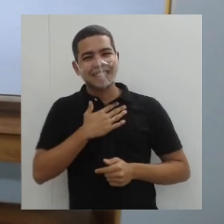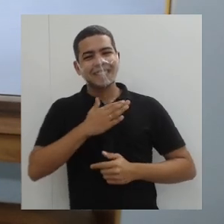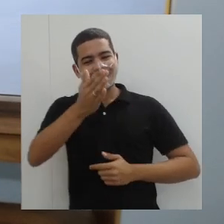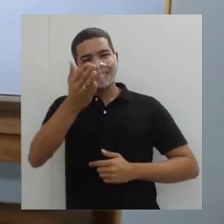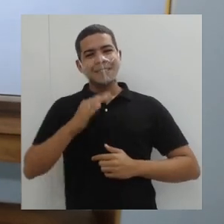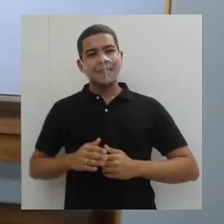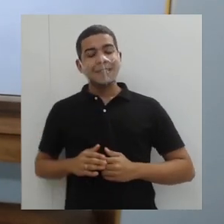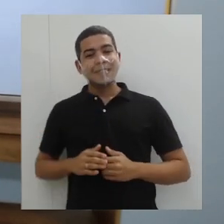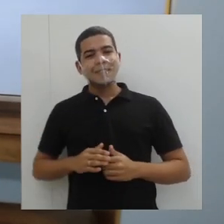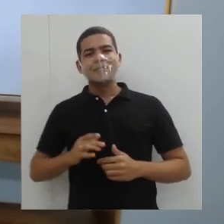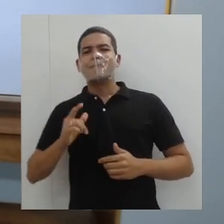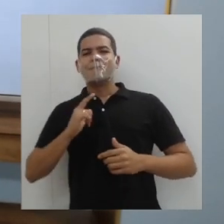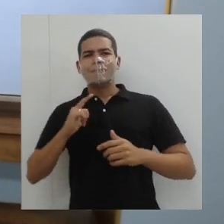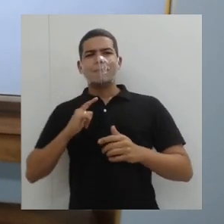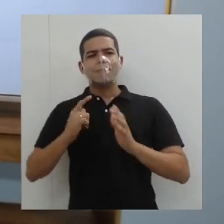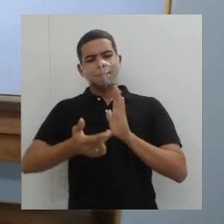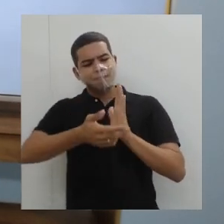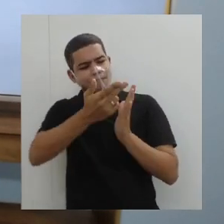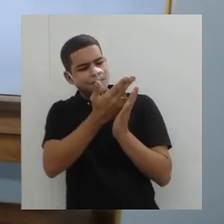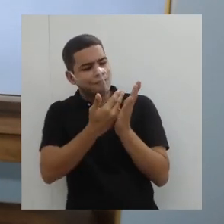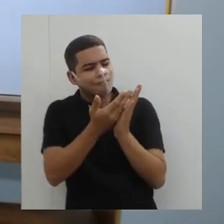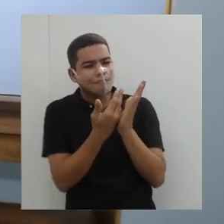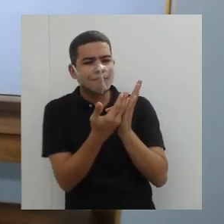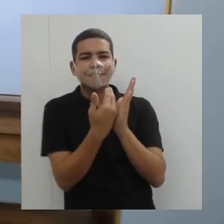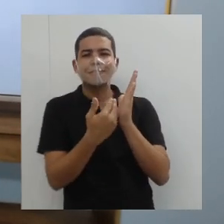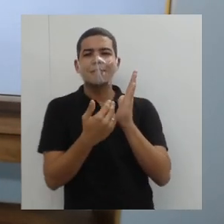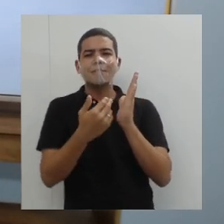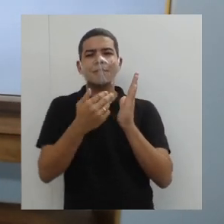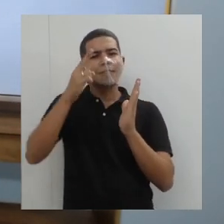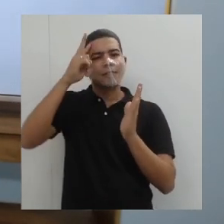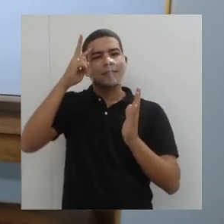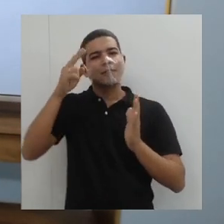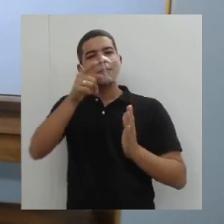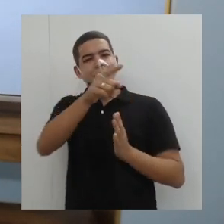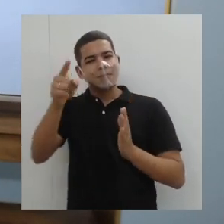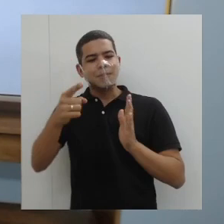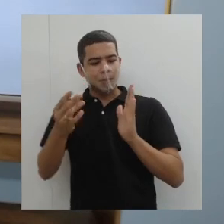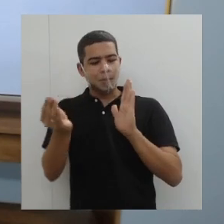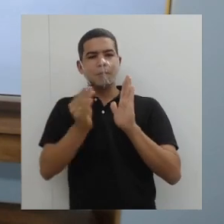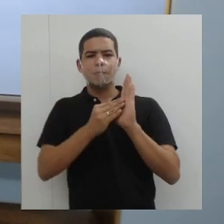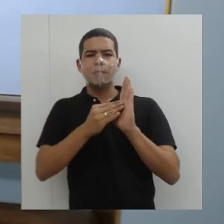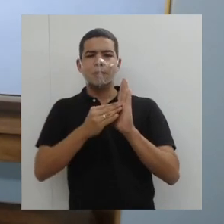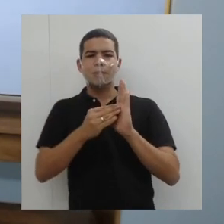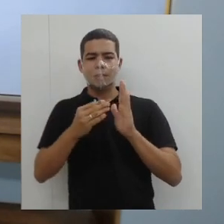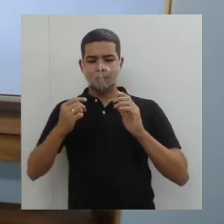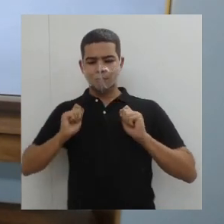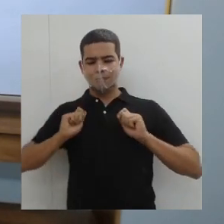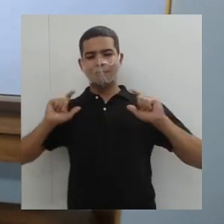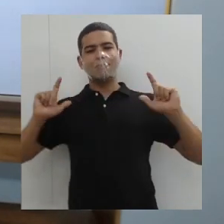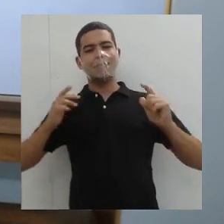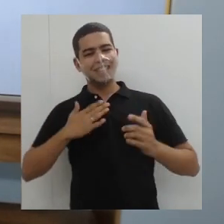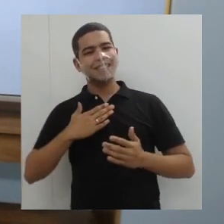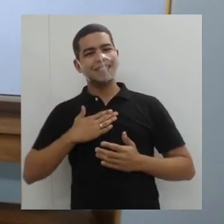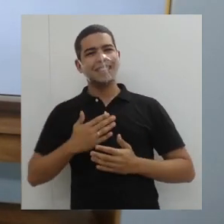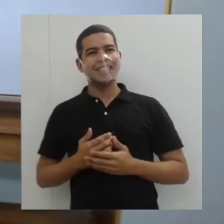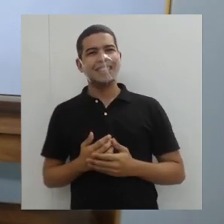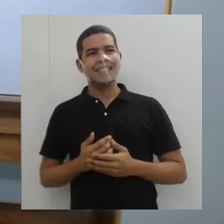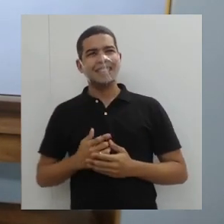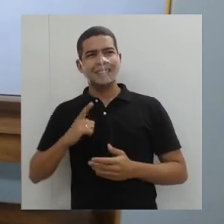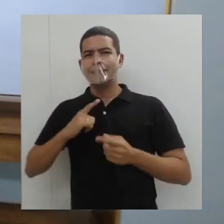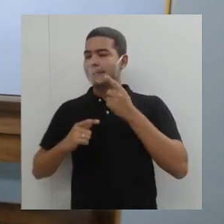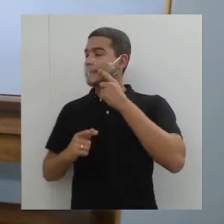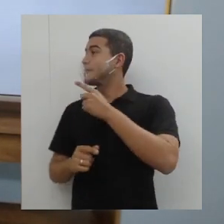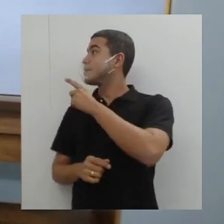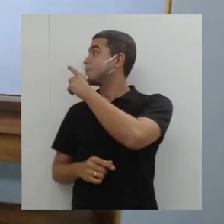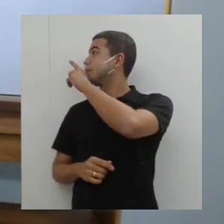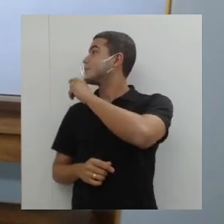trabalho, utilizar o teu trabalho como cartunista na minha aula. Você me representa, cara. Então, um forte abraço para você. E aí ele traz uma imagem aí, eu vou pedir para a